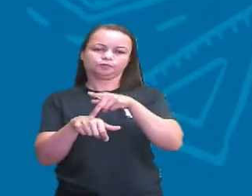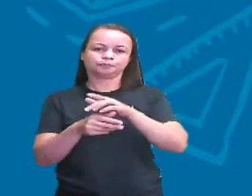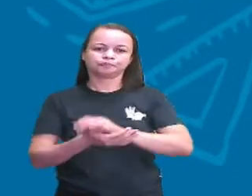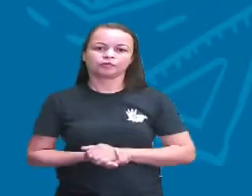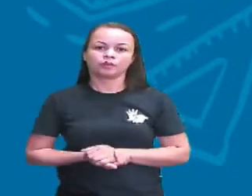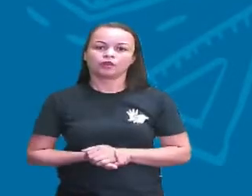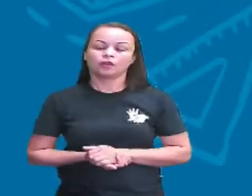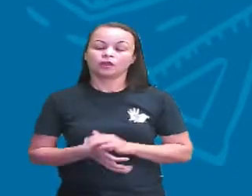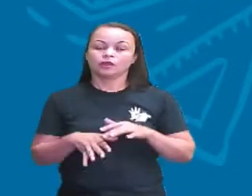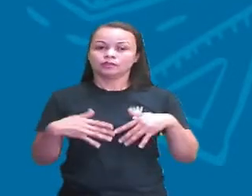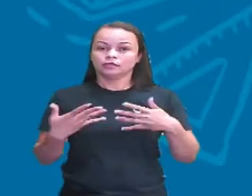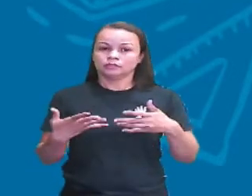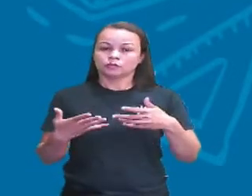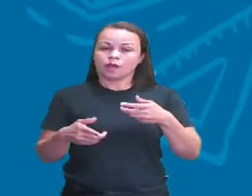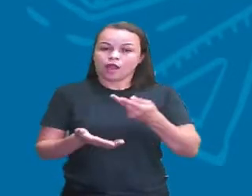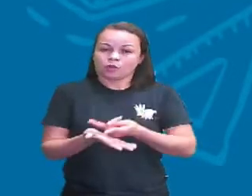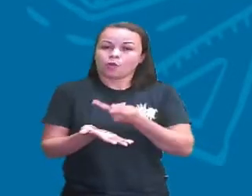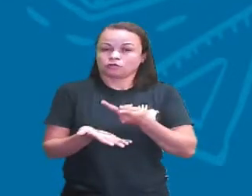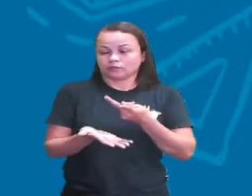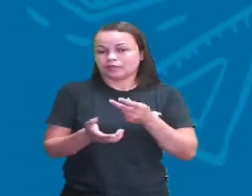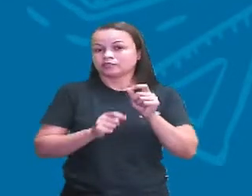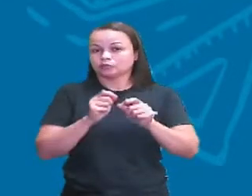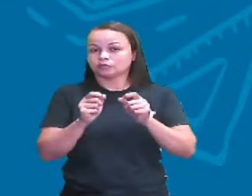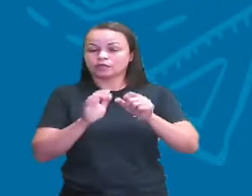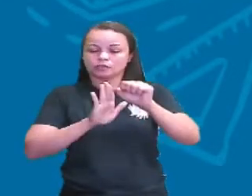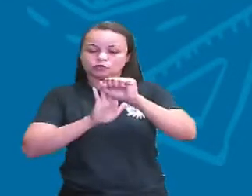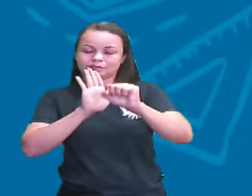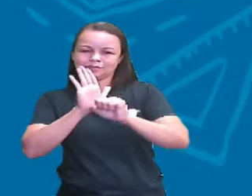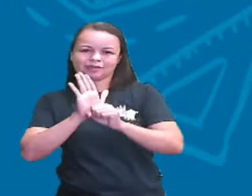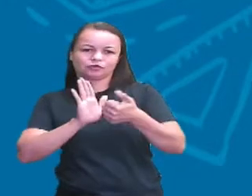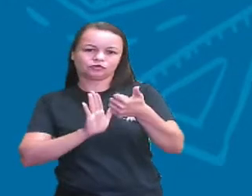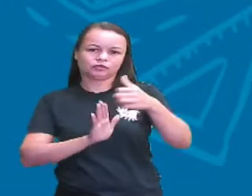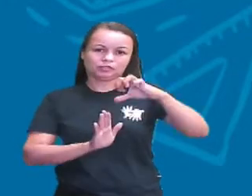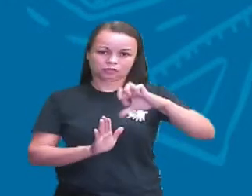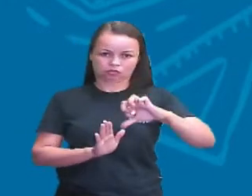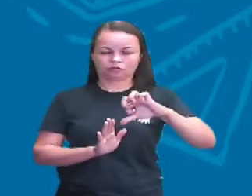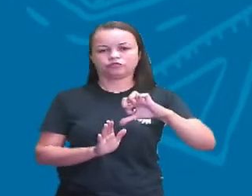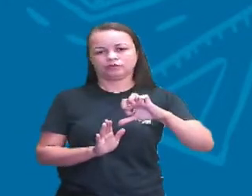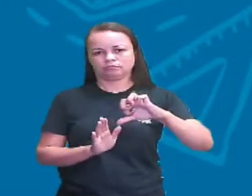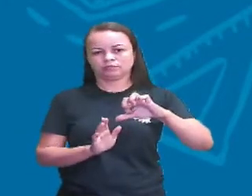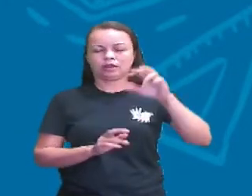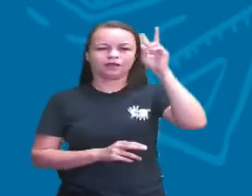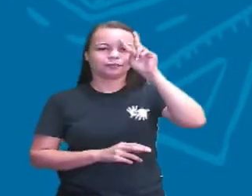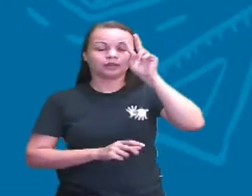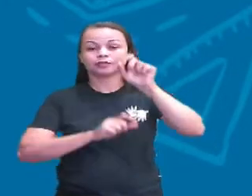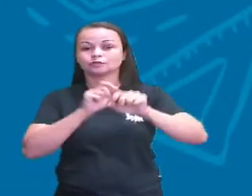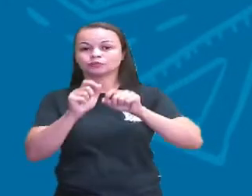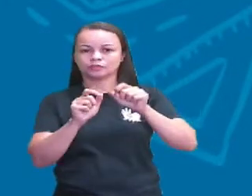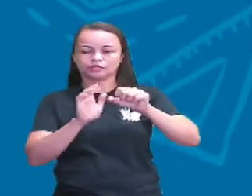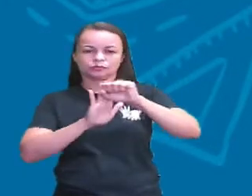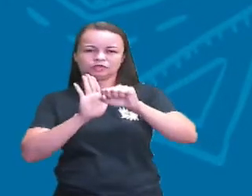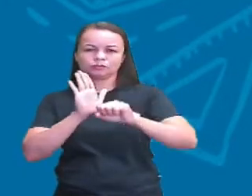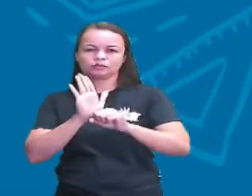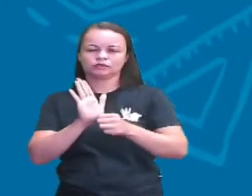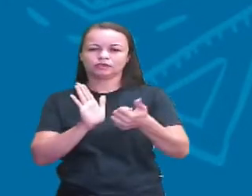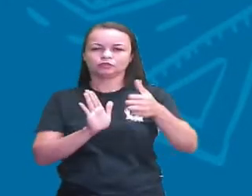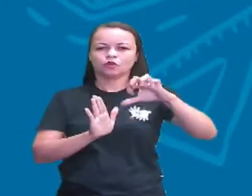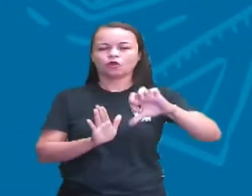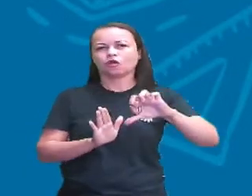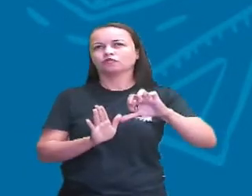isso vai acontecer muito, galera, no século XIX. Né? Século XIX, só lembrando, seria ali aquela época